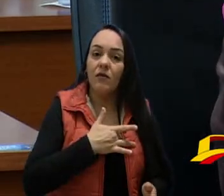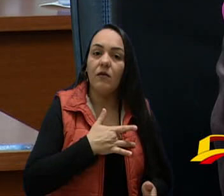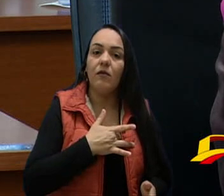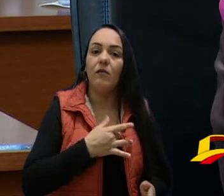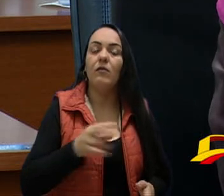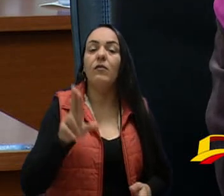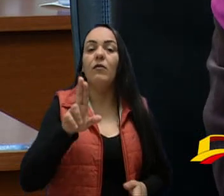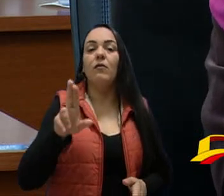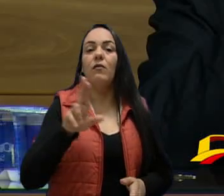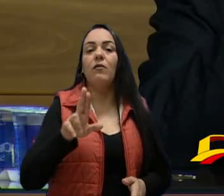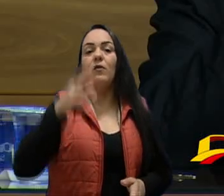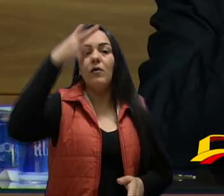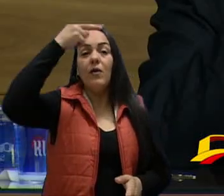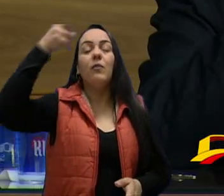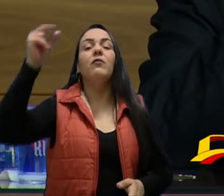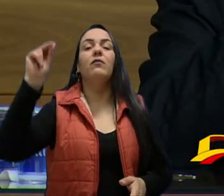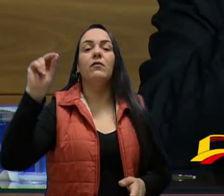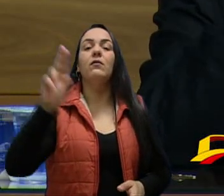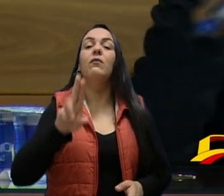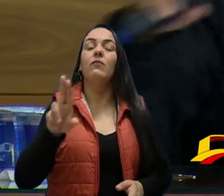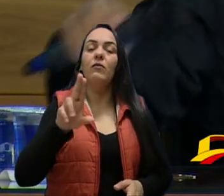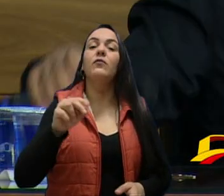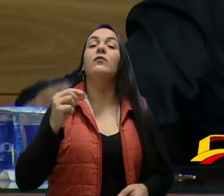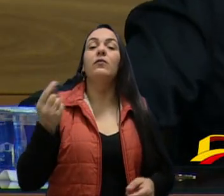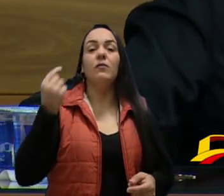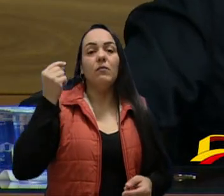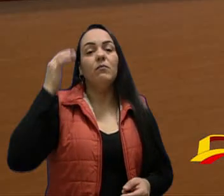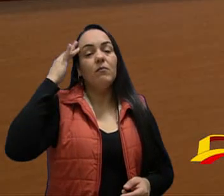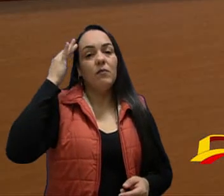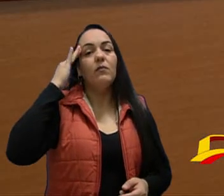utiliza onde ela quiser onde ela quiser